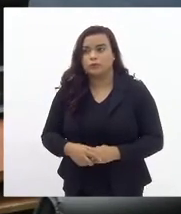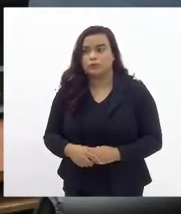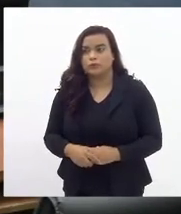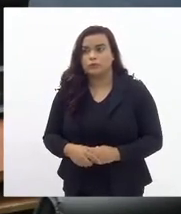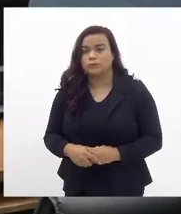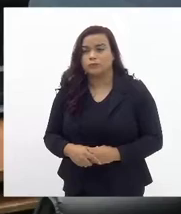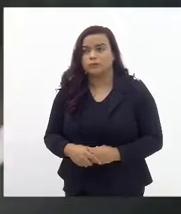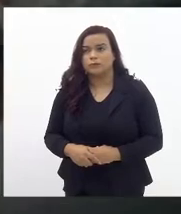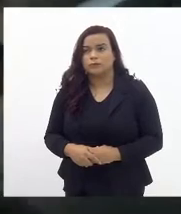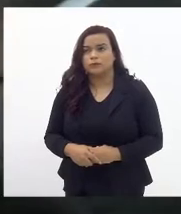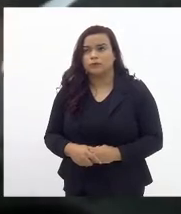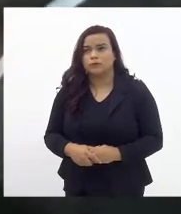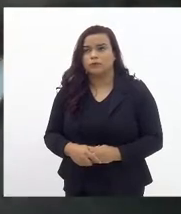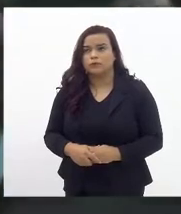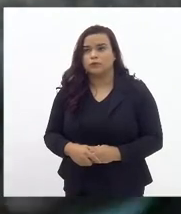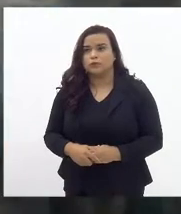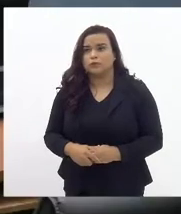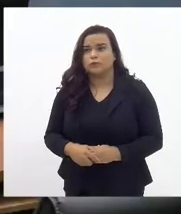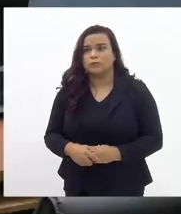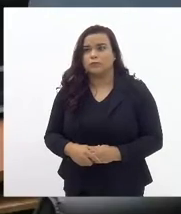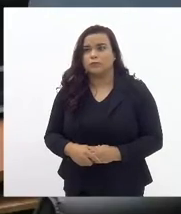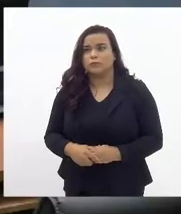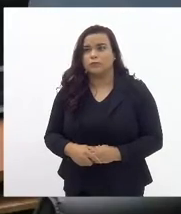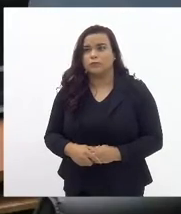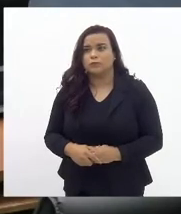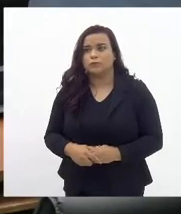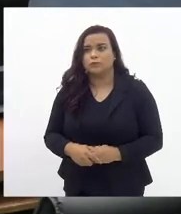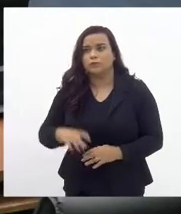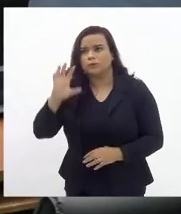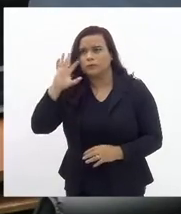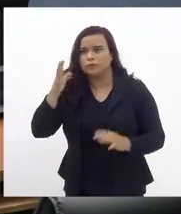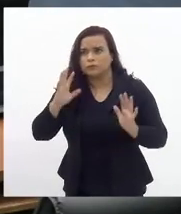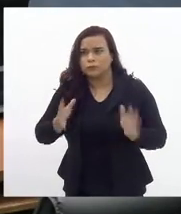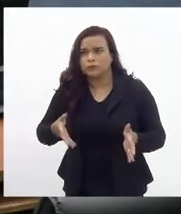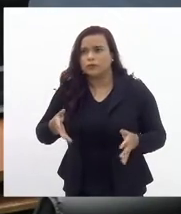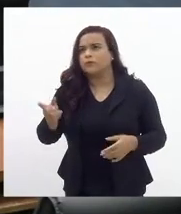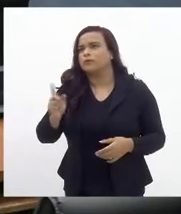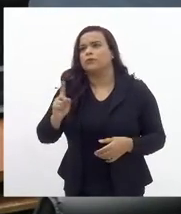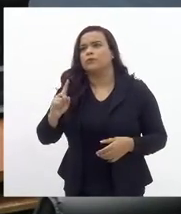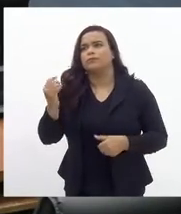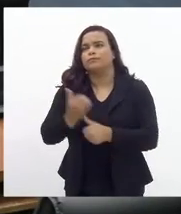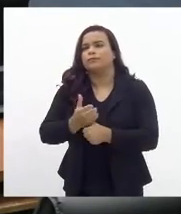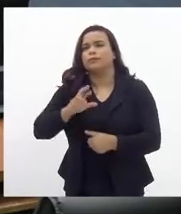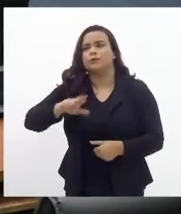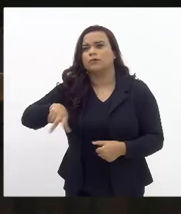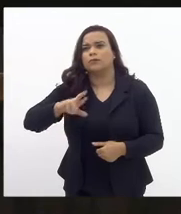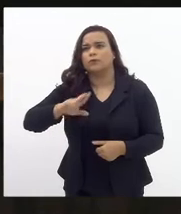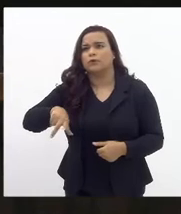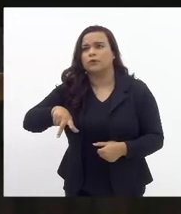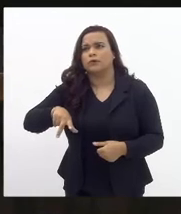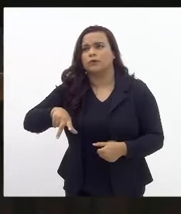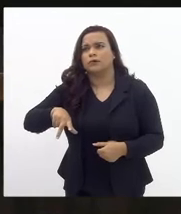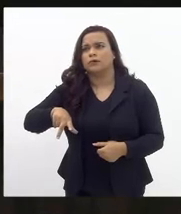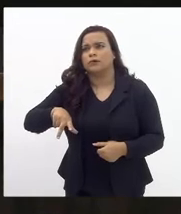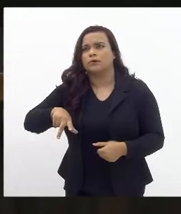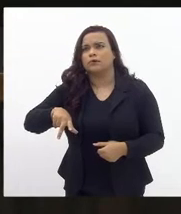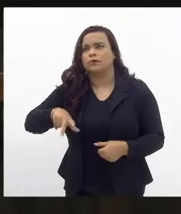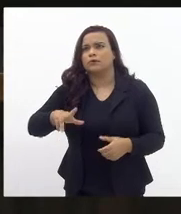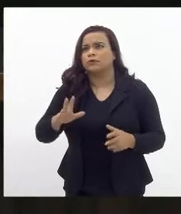Não, mas não. Olha só. Não está resolvido. Não foi, não foi substitutivo e então, já. Olha